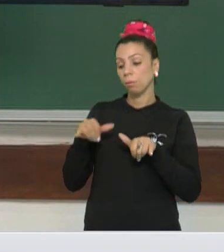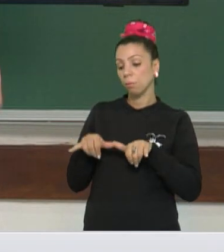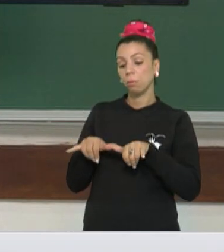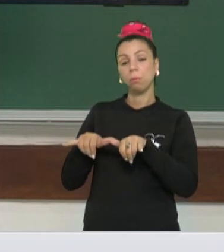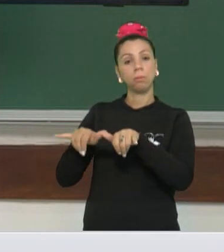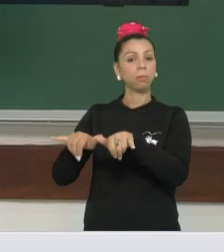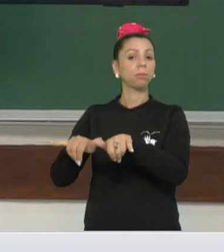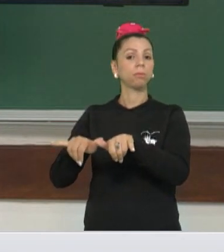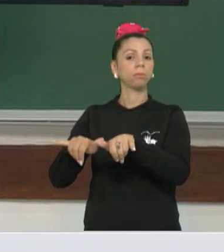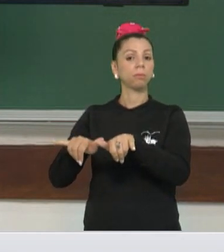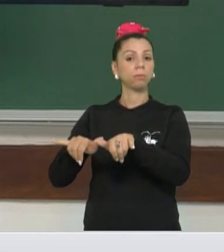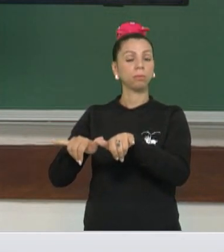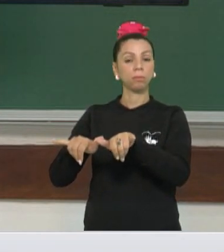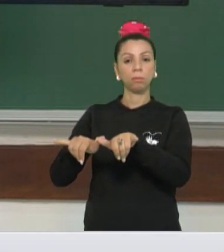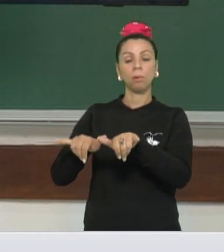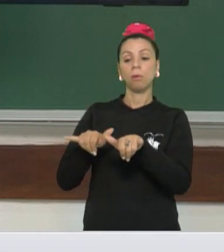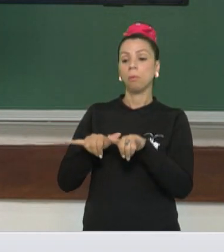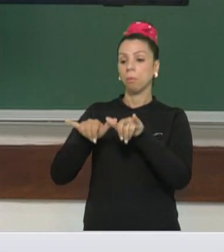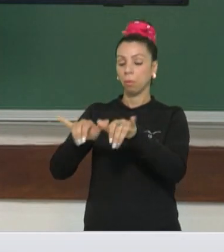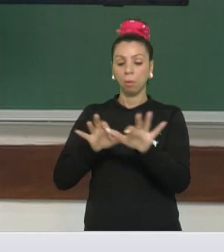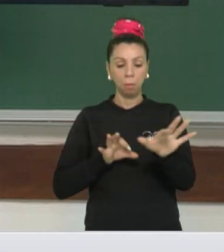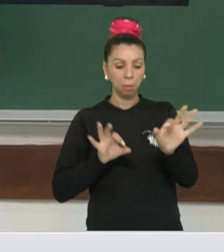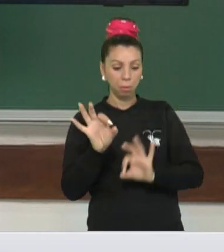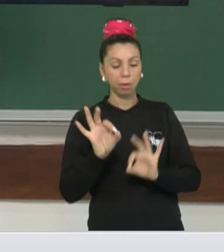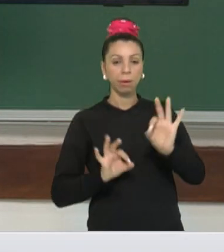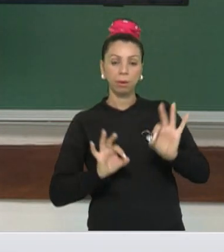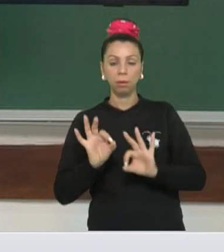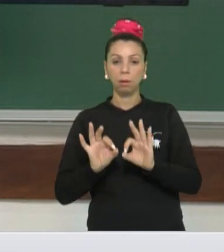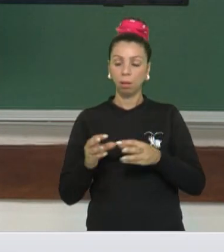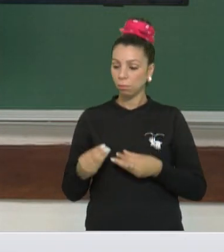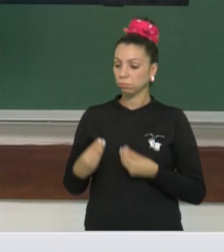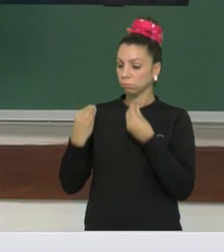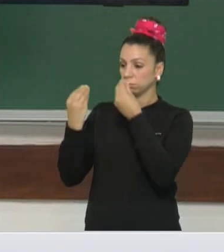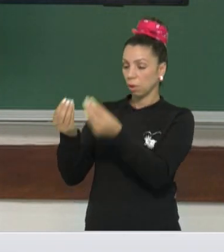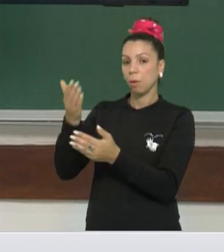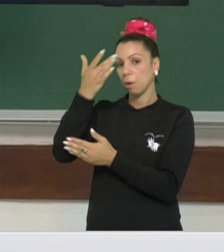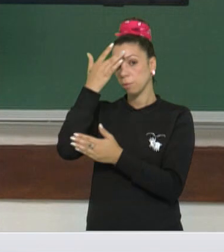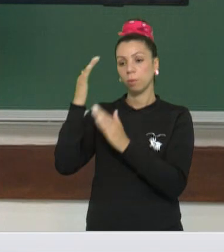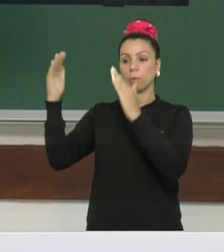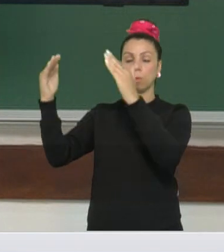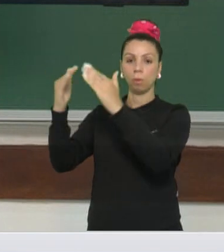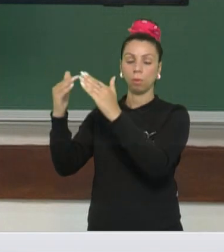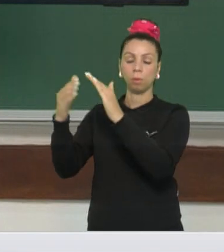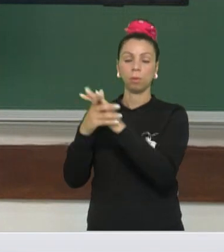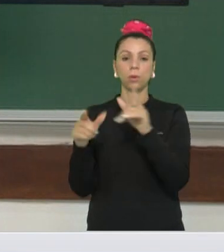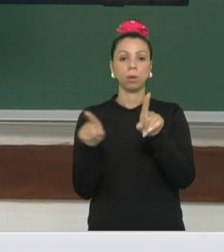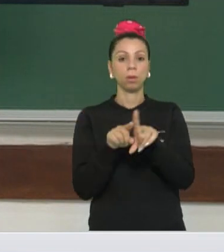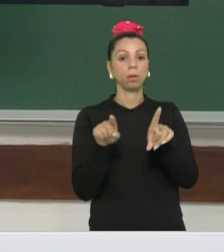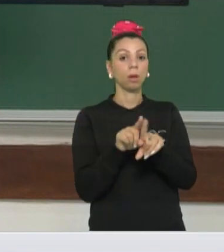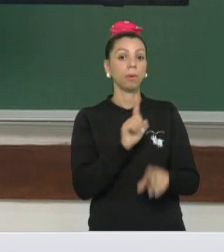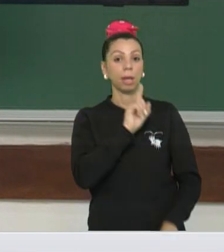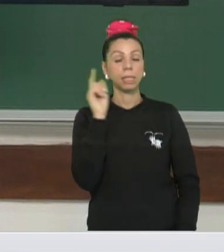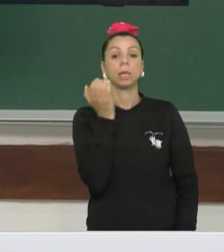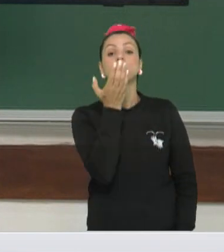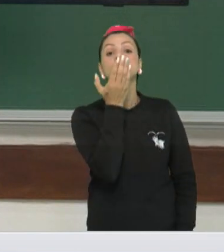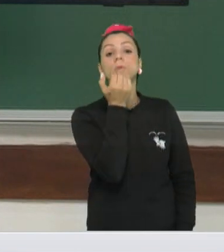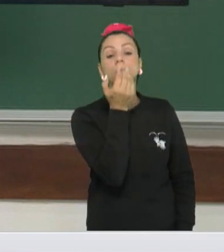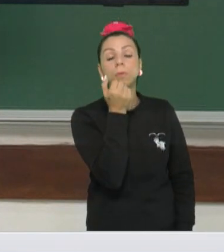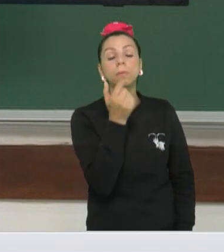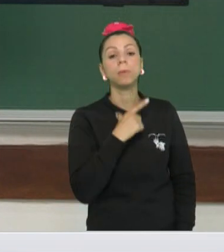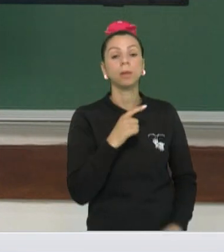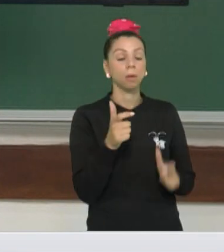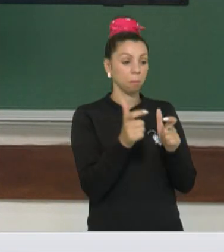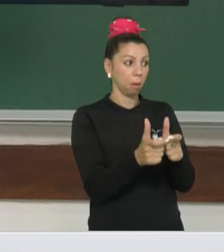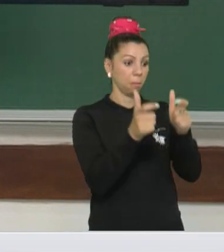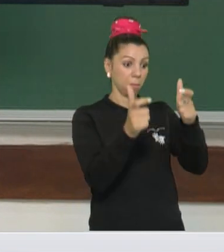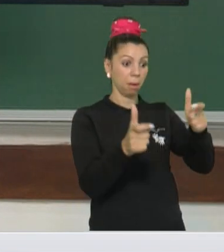né? O mercado organiza a compra e leva para a pessoa, o delivery. Porém, é na alimentação que esse mercado expandiu